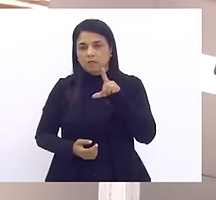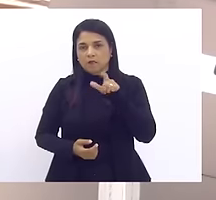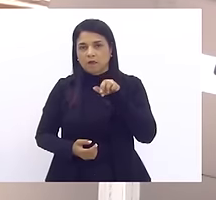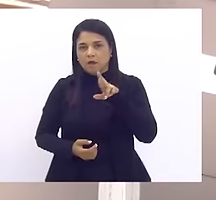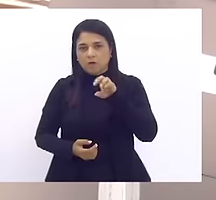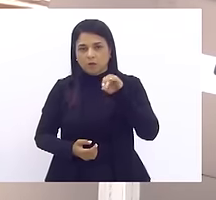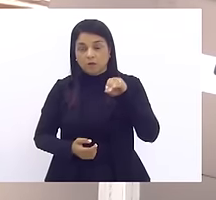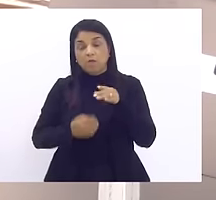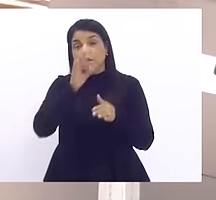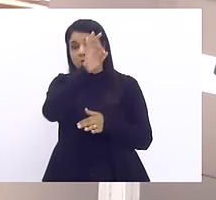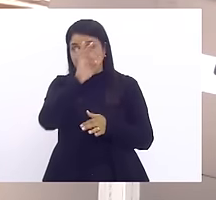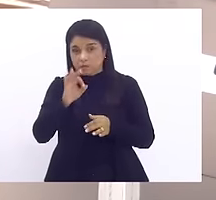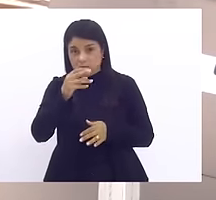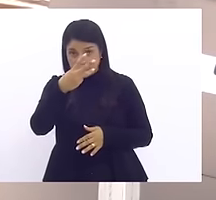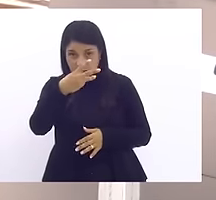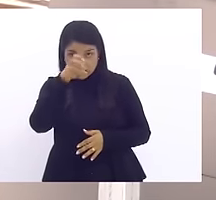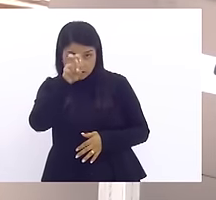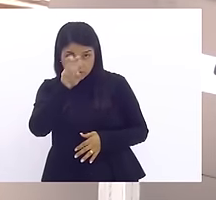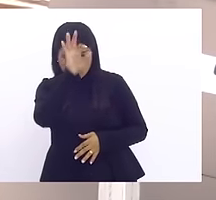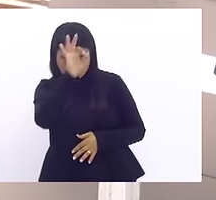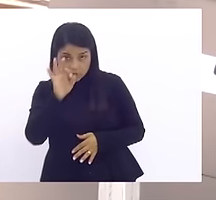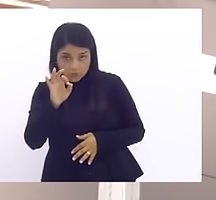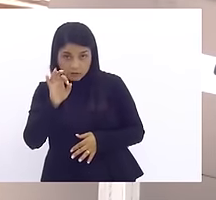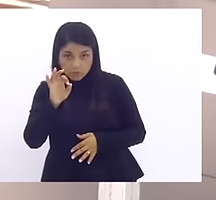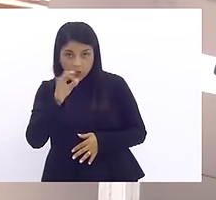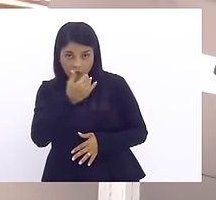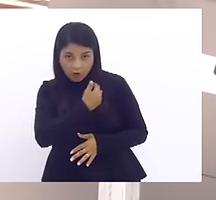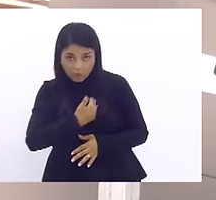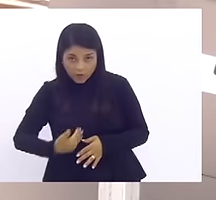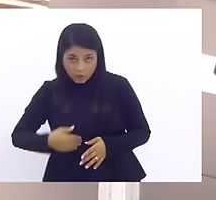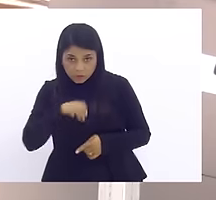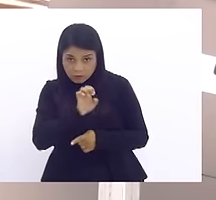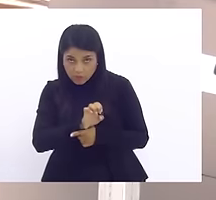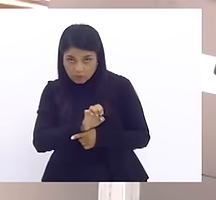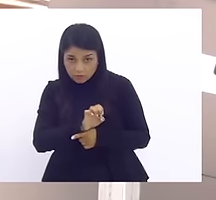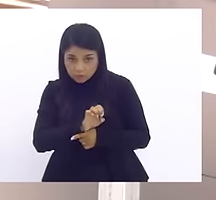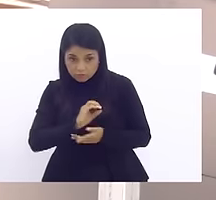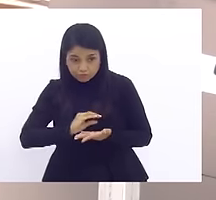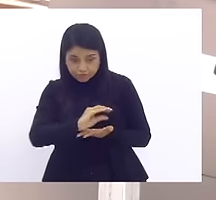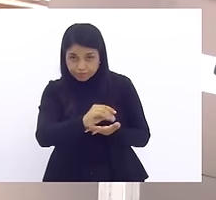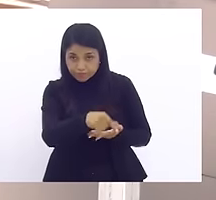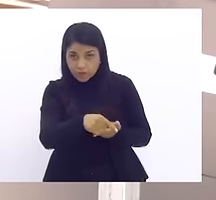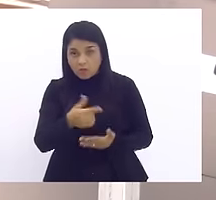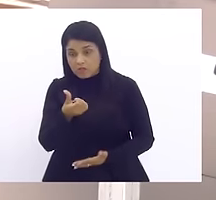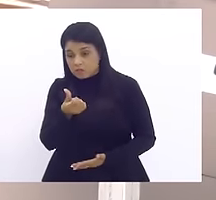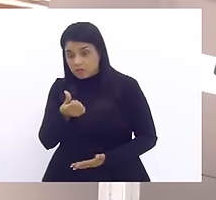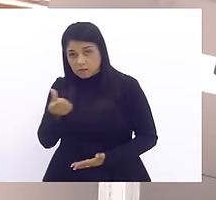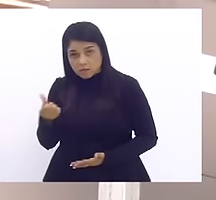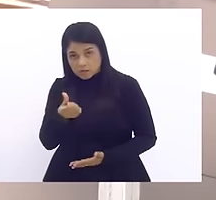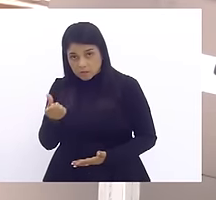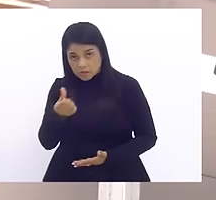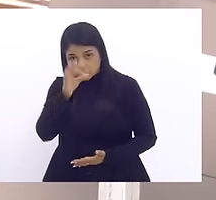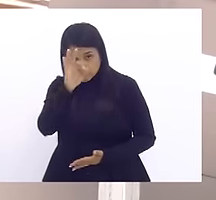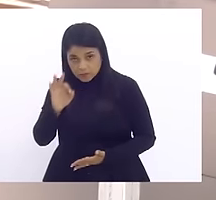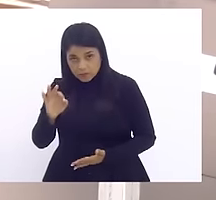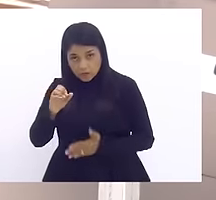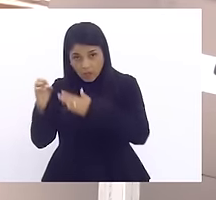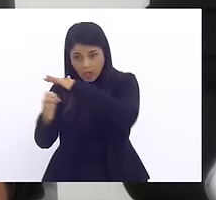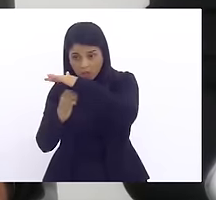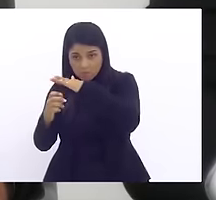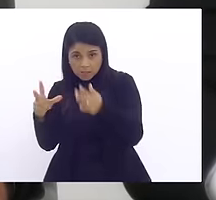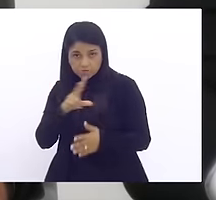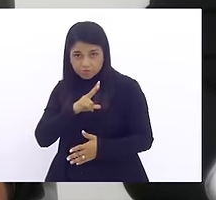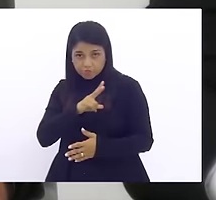Apenas 35% fica para o governo do estado os outros 66%, fica com a empresa